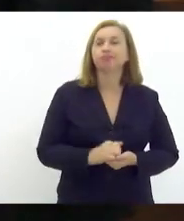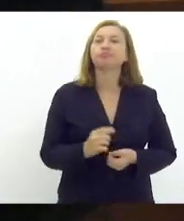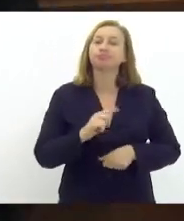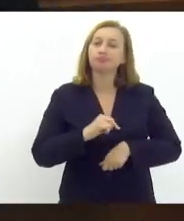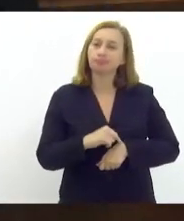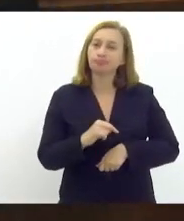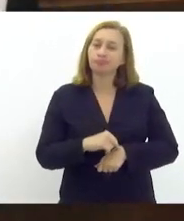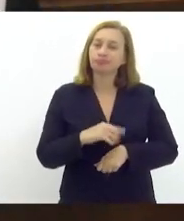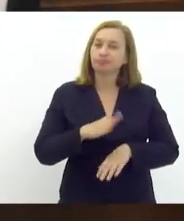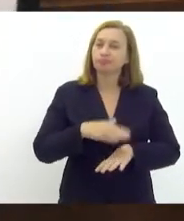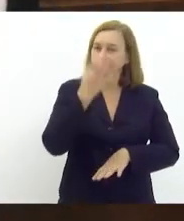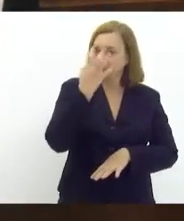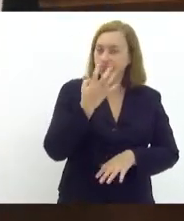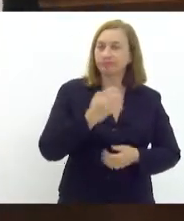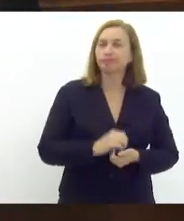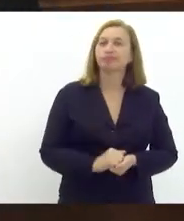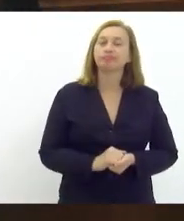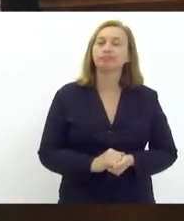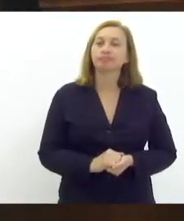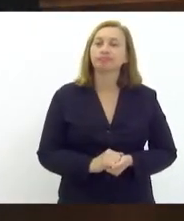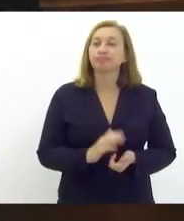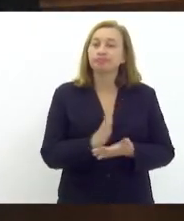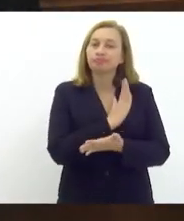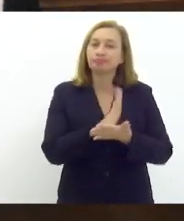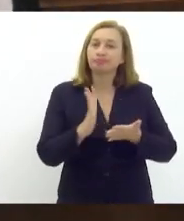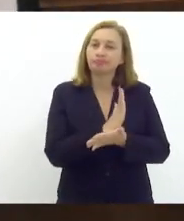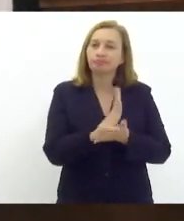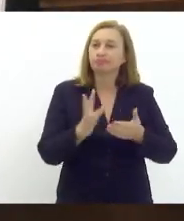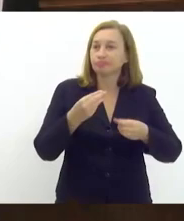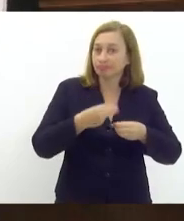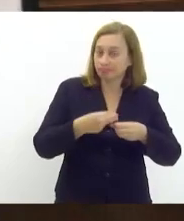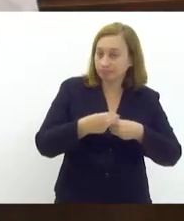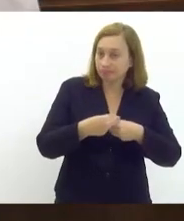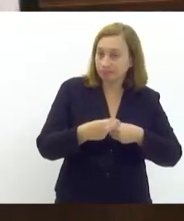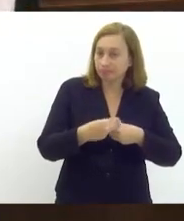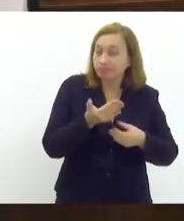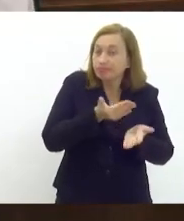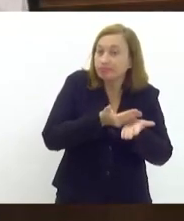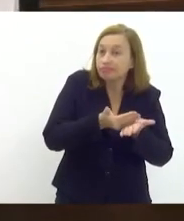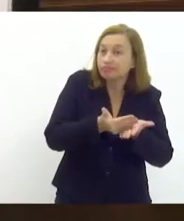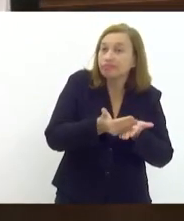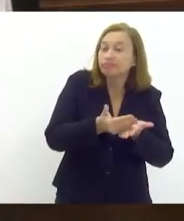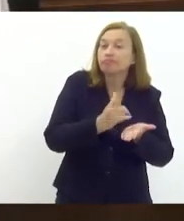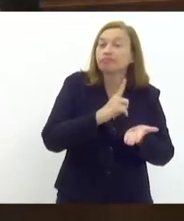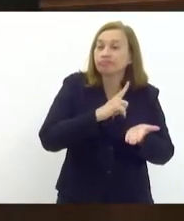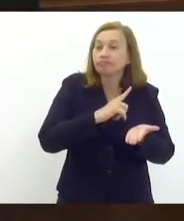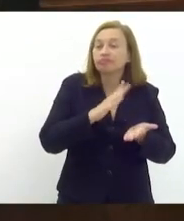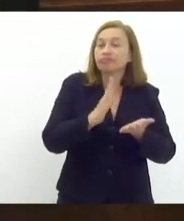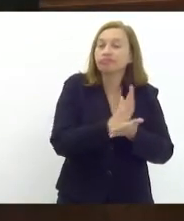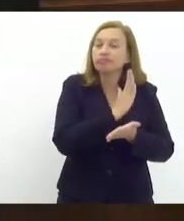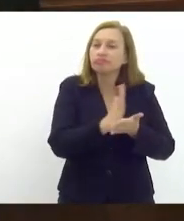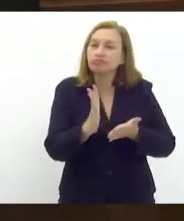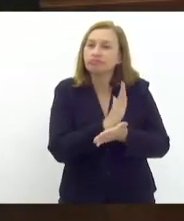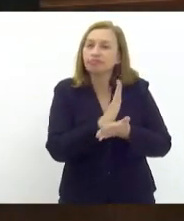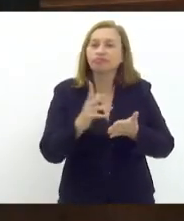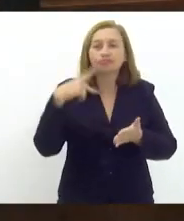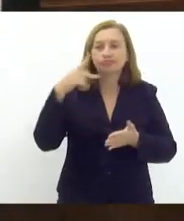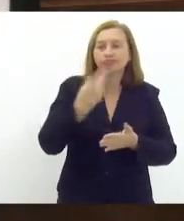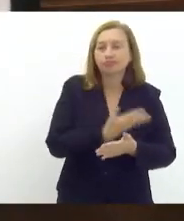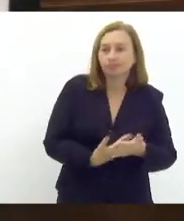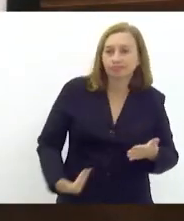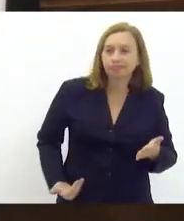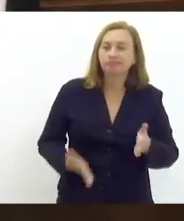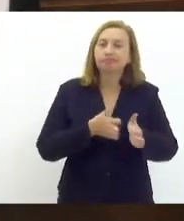nesse momento fica mais grave ainda porque alguns municípios estão começando até alguma política pública de